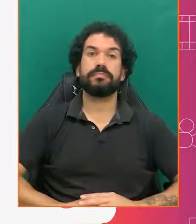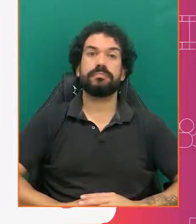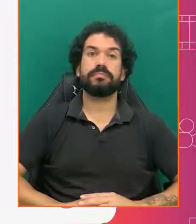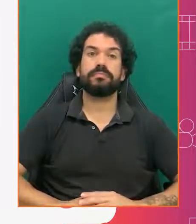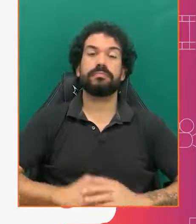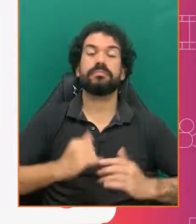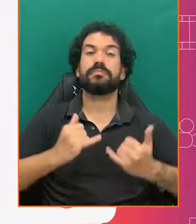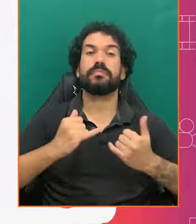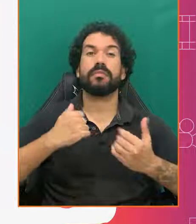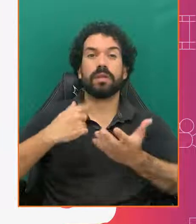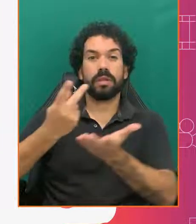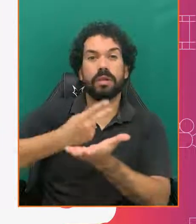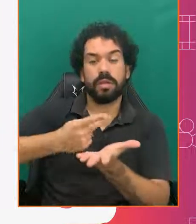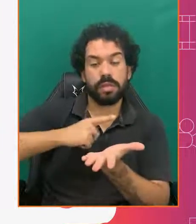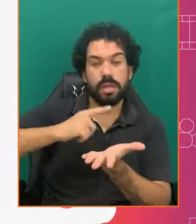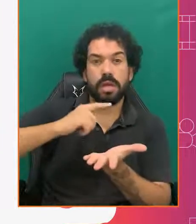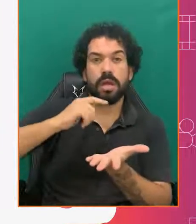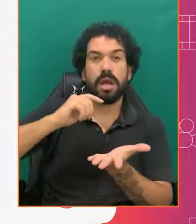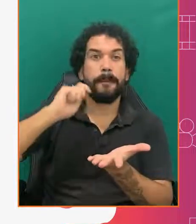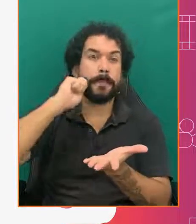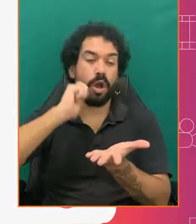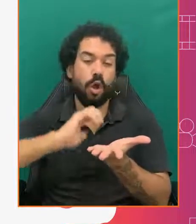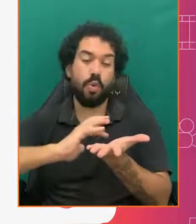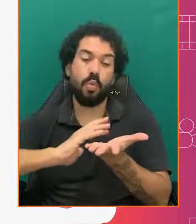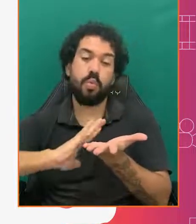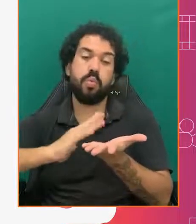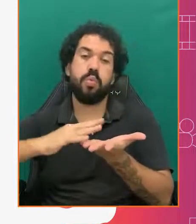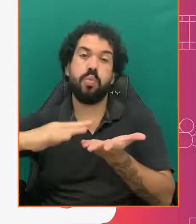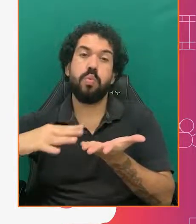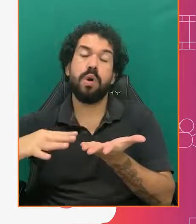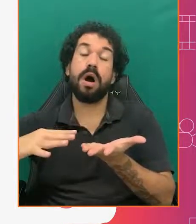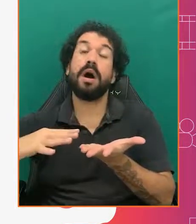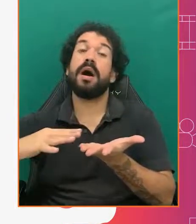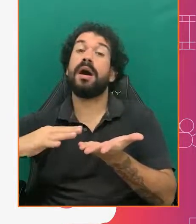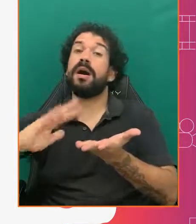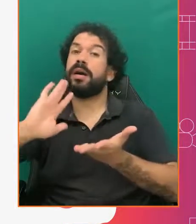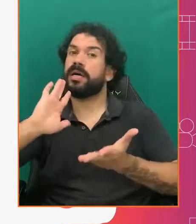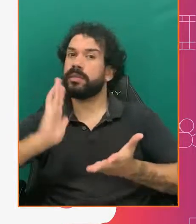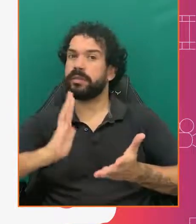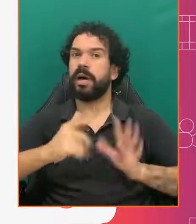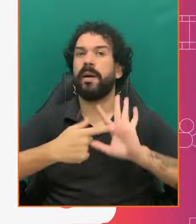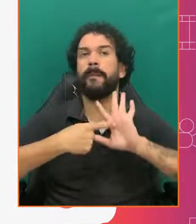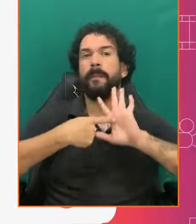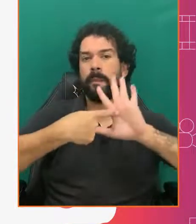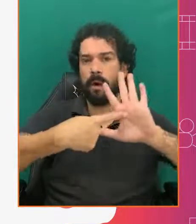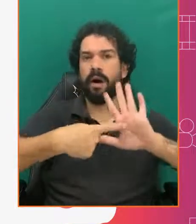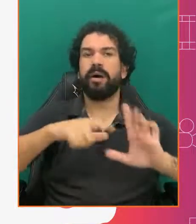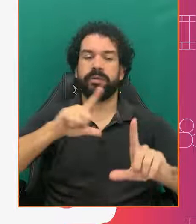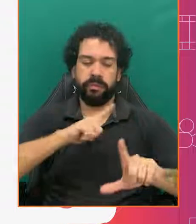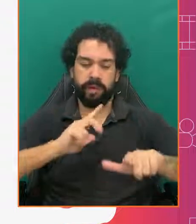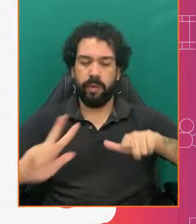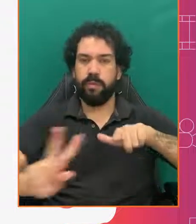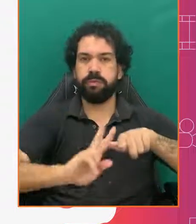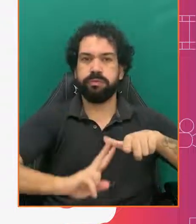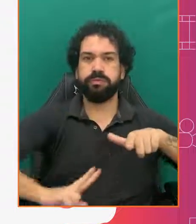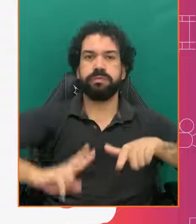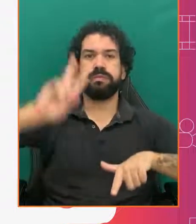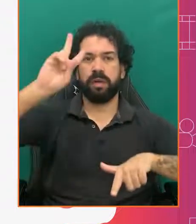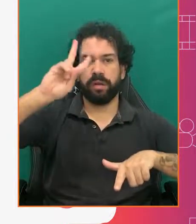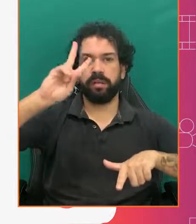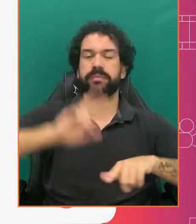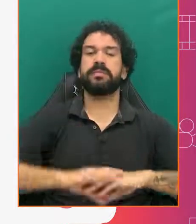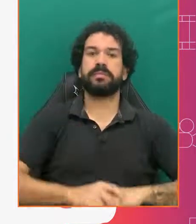se você faz um sombreamento no desenho, ele já simula a noção de